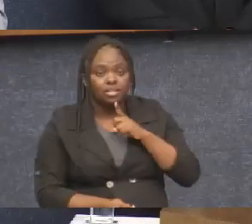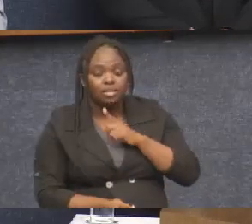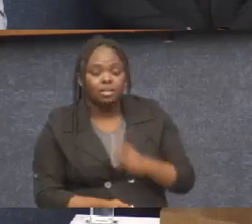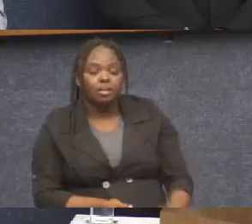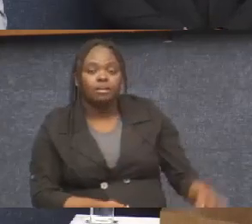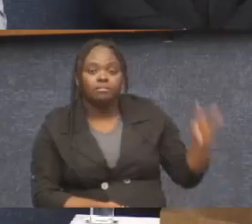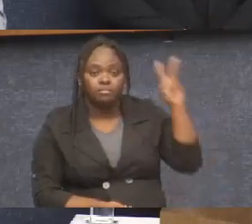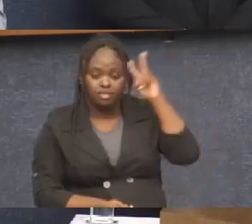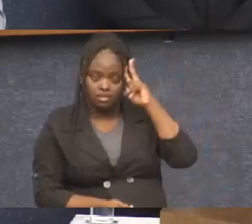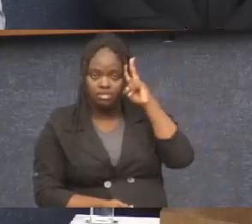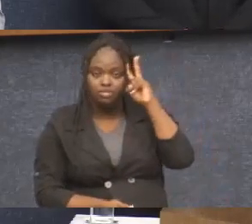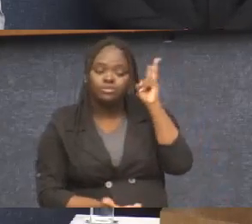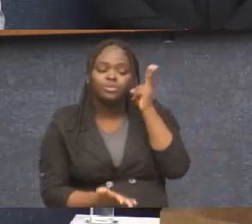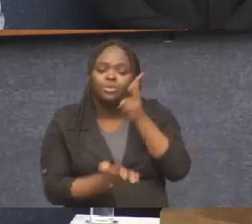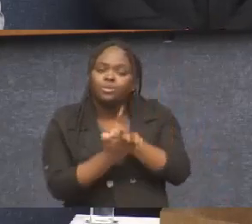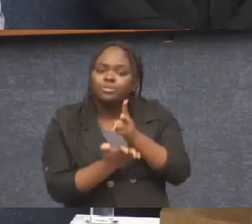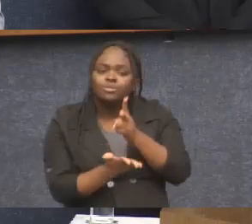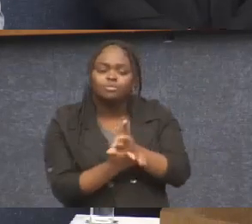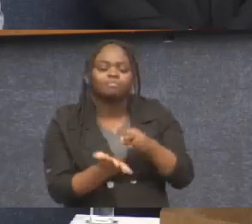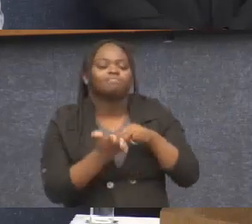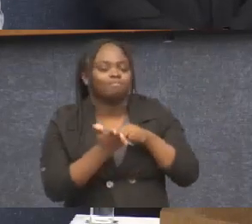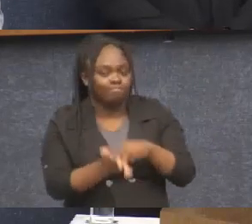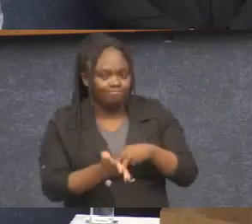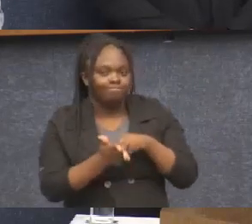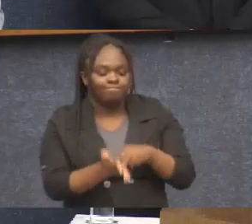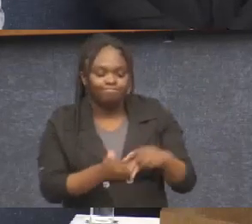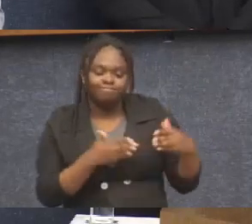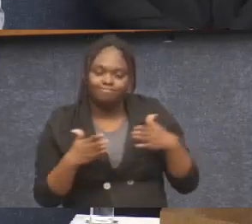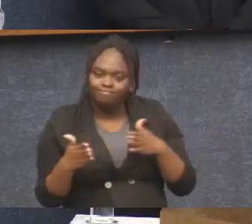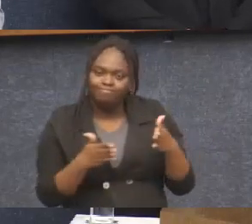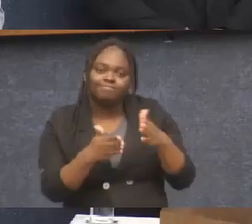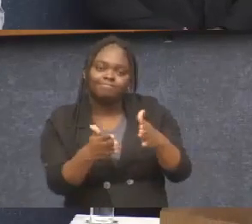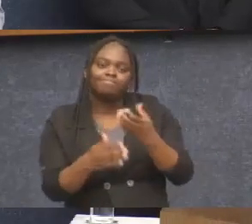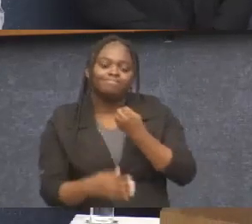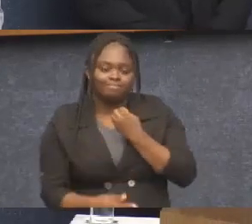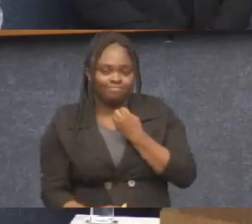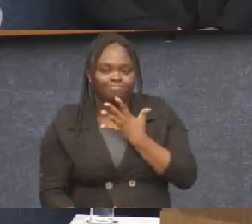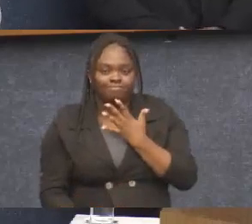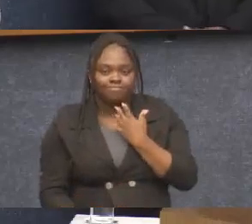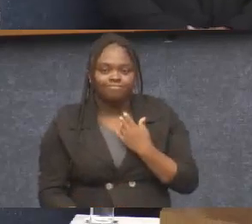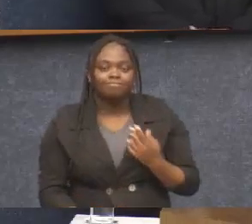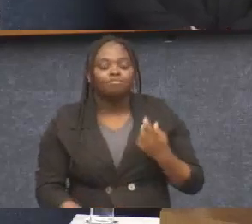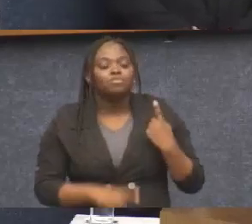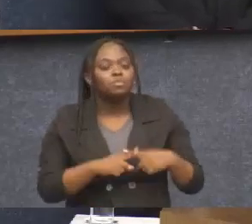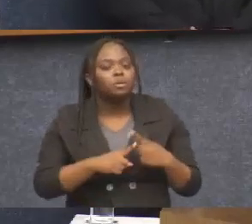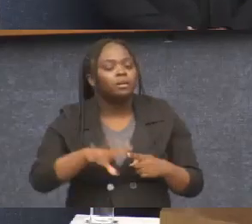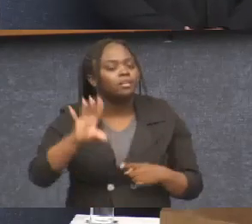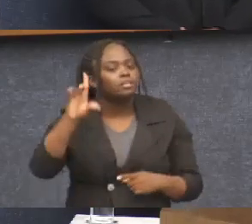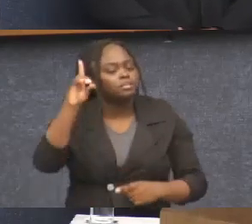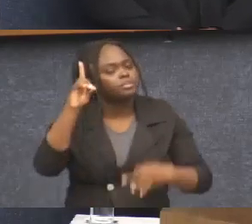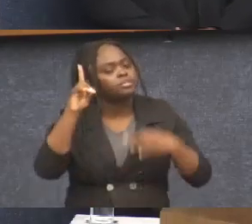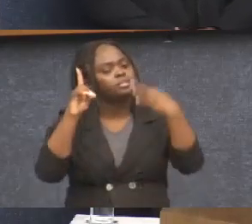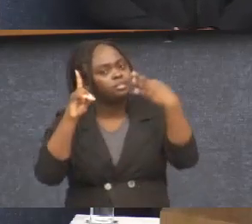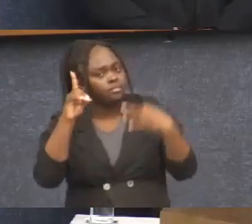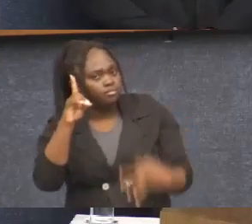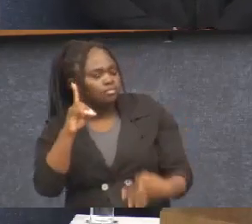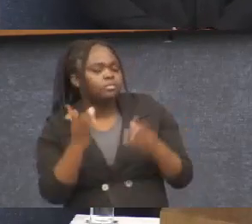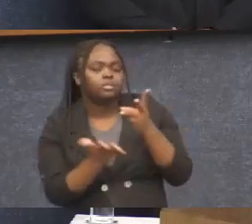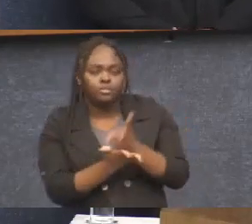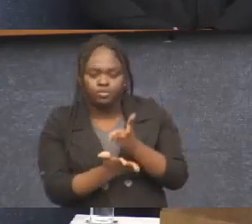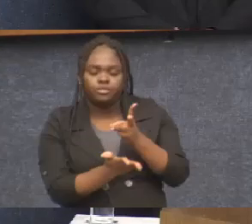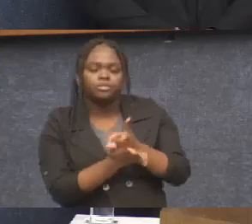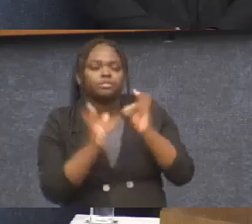vocação, mantenha-se firme no caminho do bem, porque Deus certamente continuará